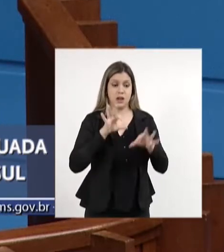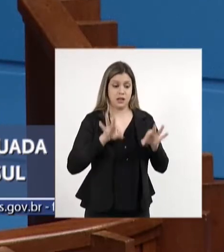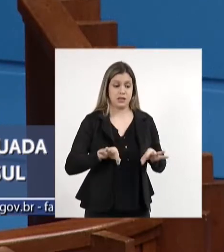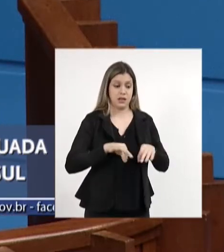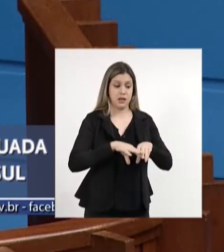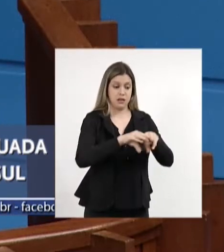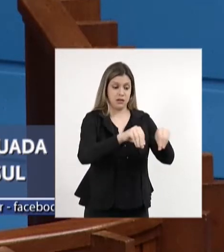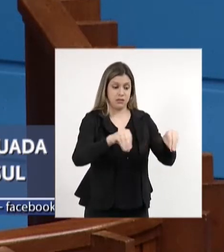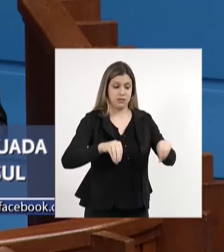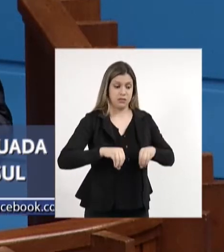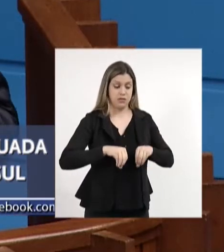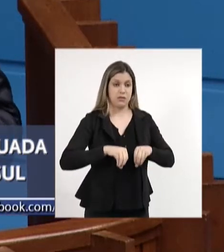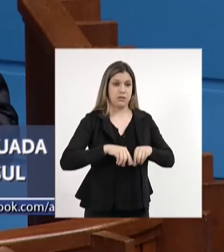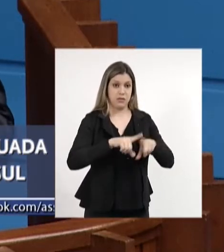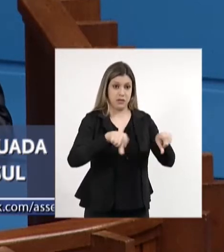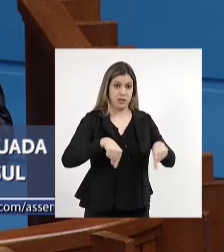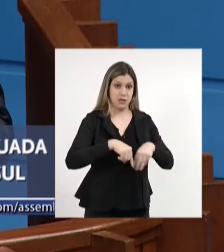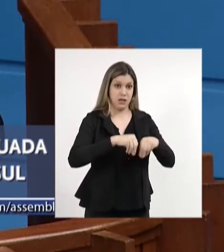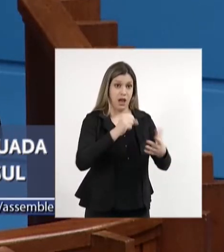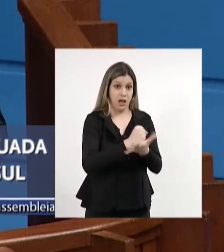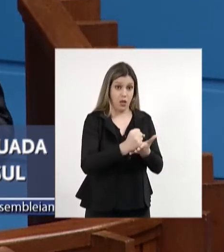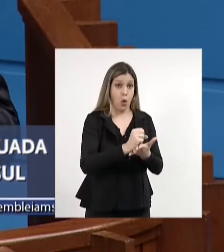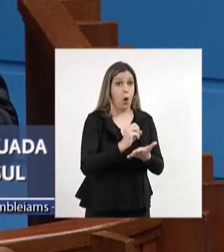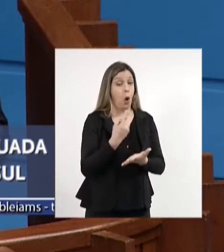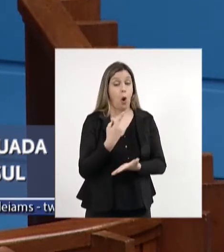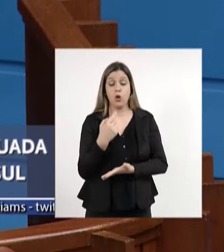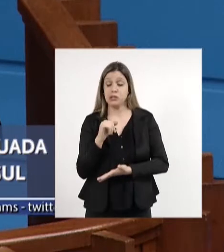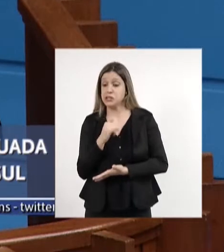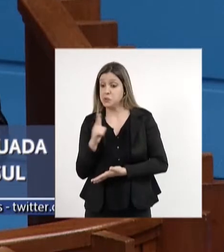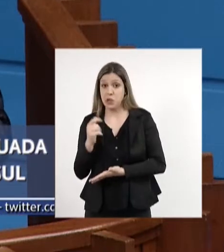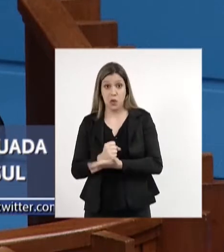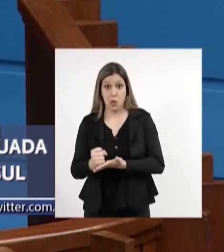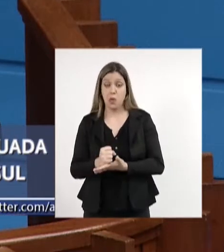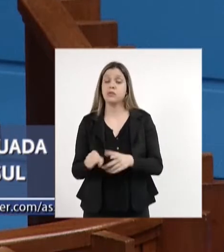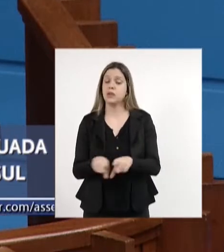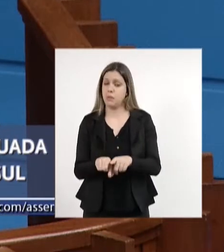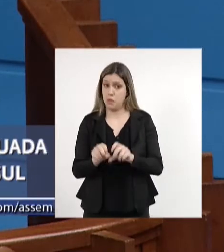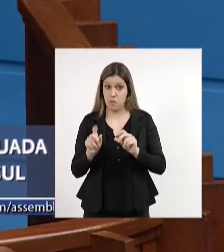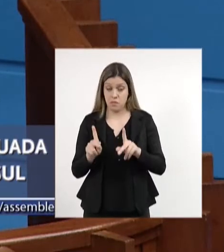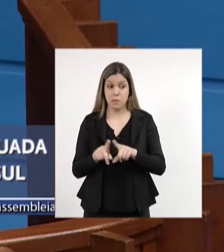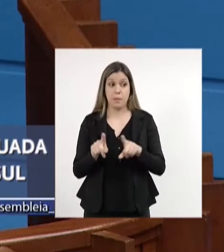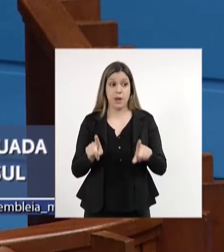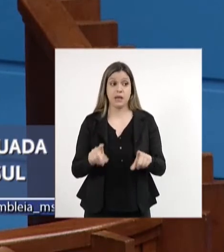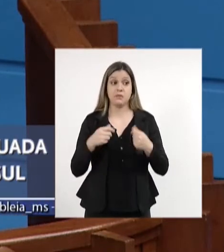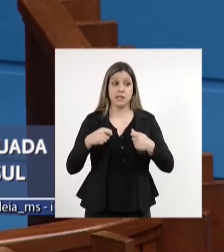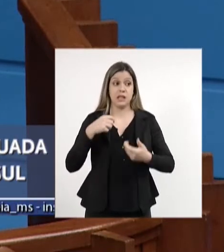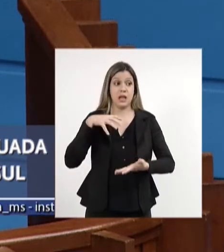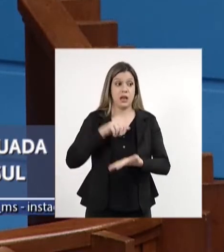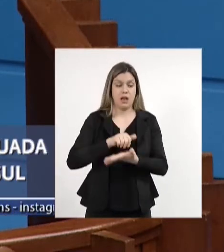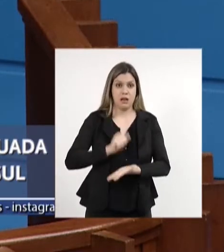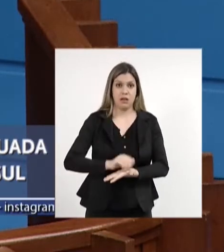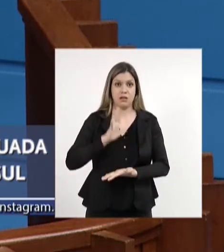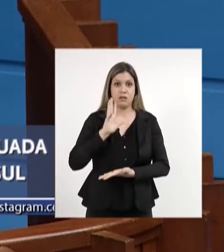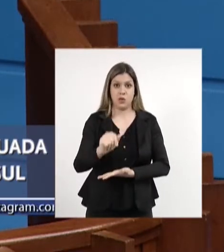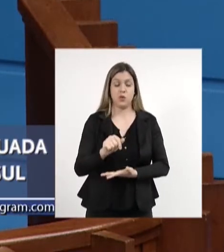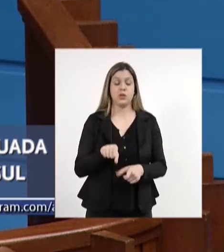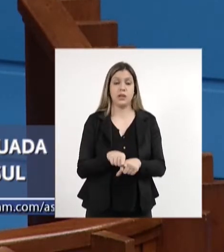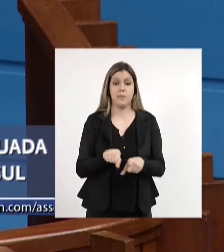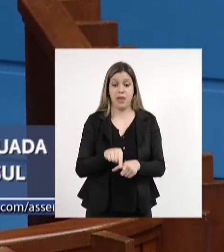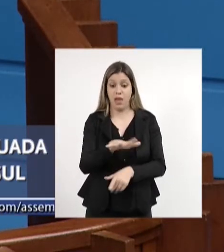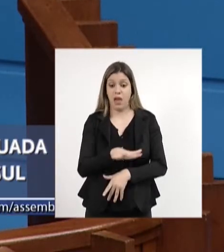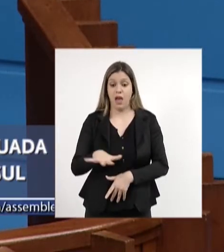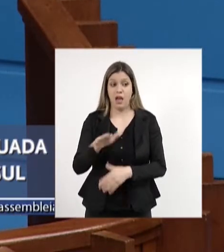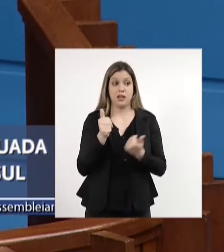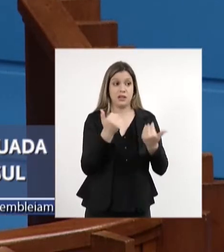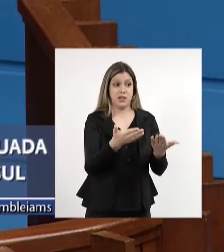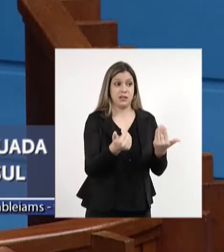não. Cabe ao Estado também distribuir cestas básicas nas áreas regularizadas